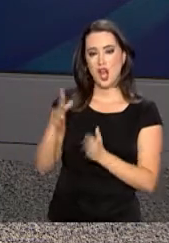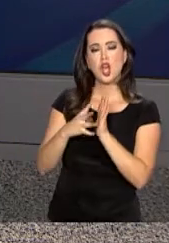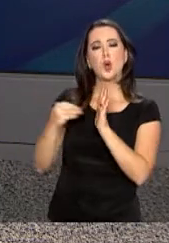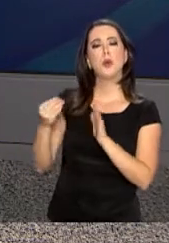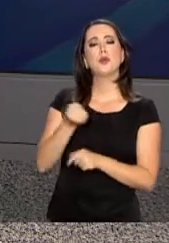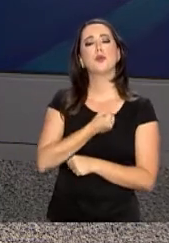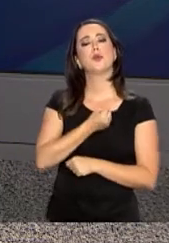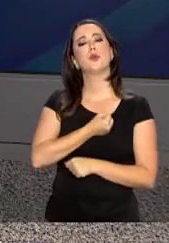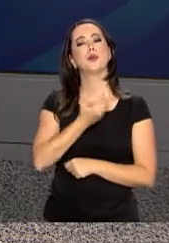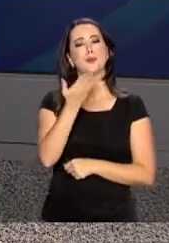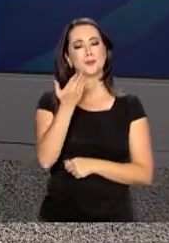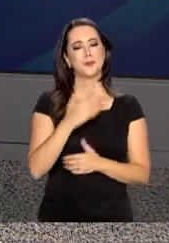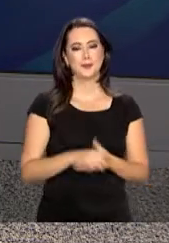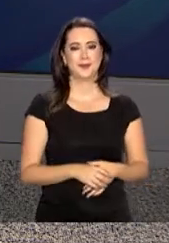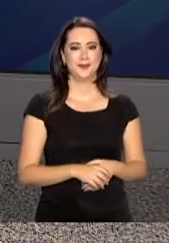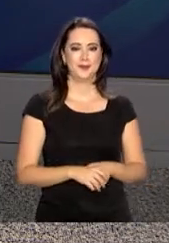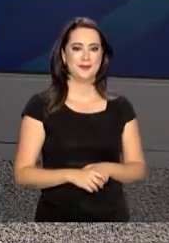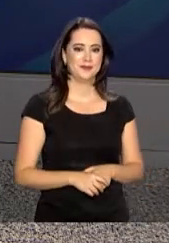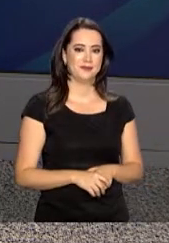é